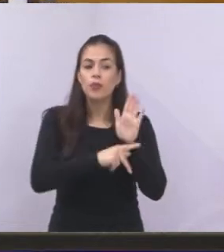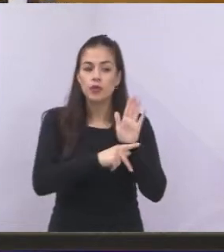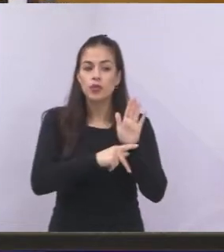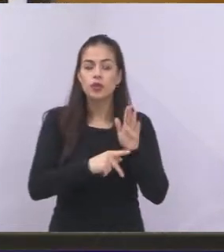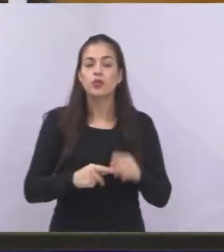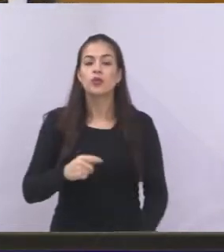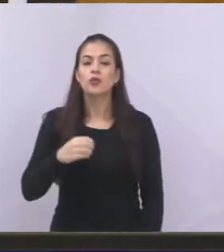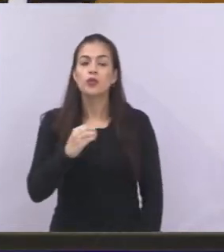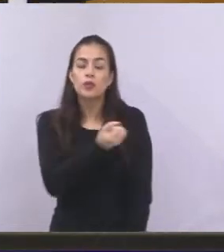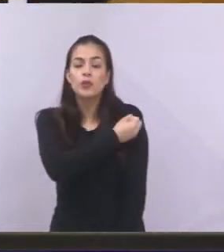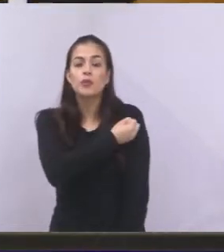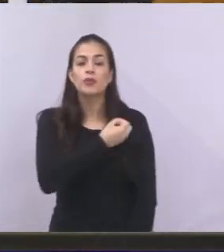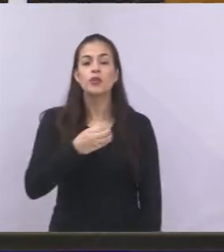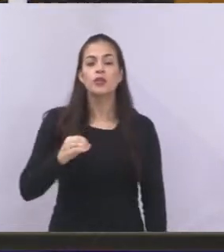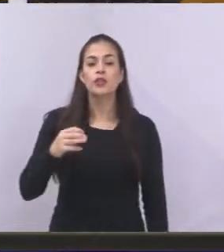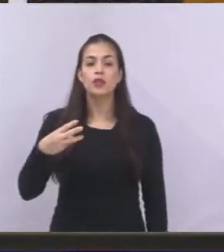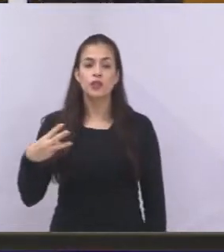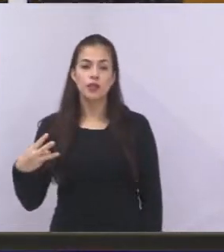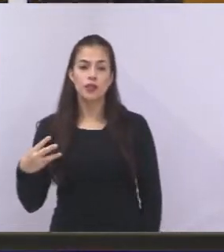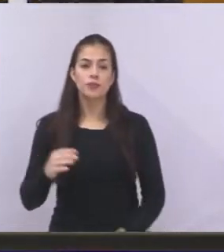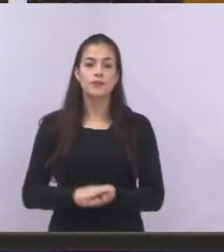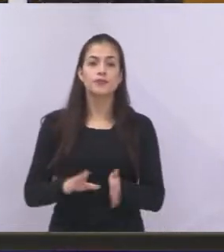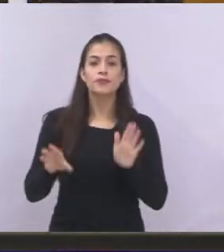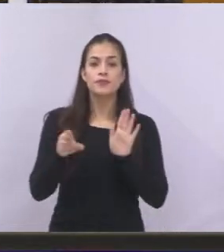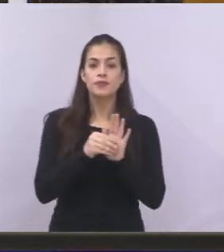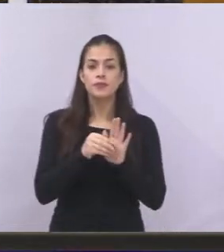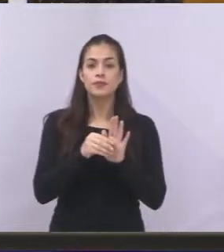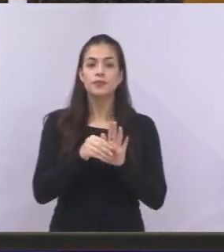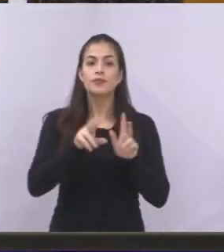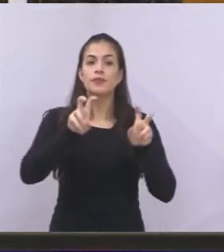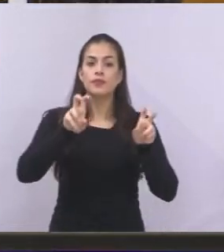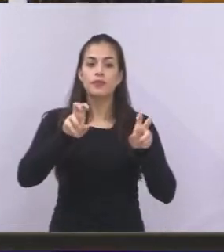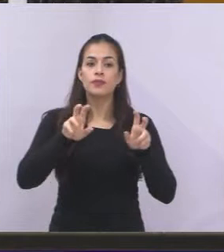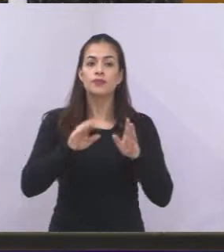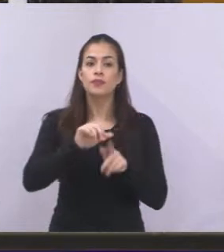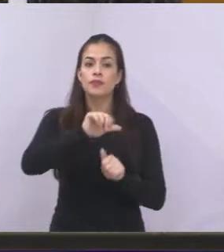lei complementar do Executivo com emenda de mensagem modificativa.